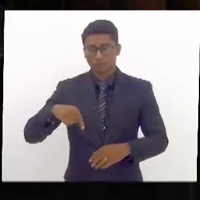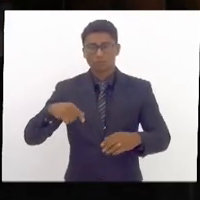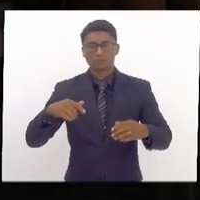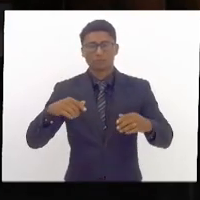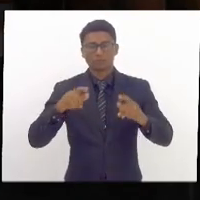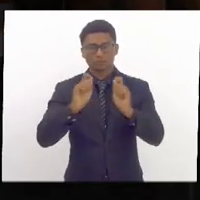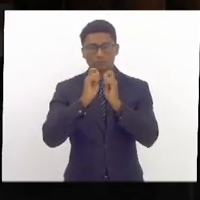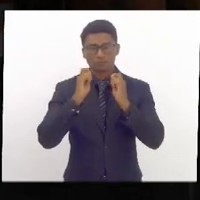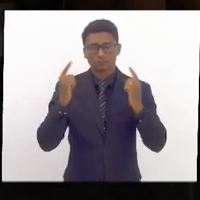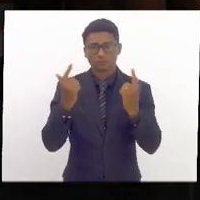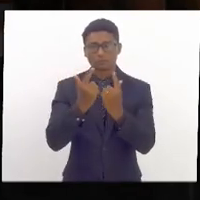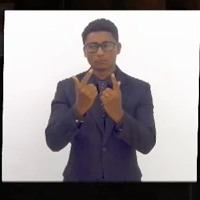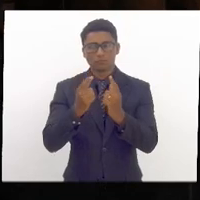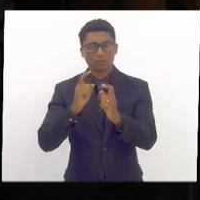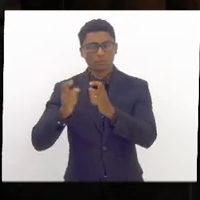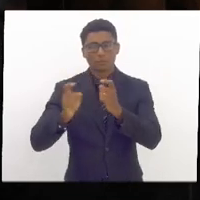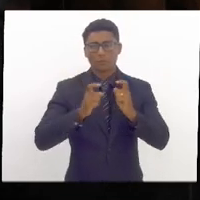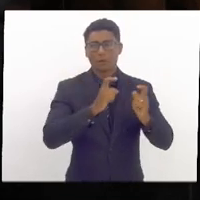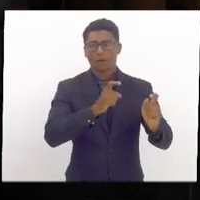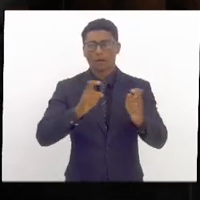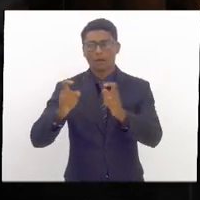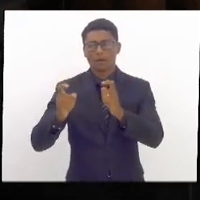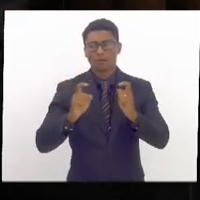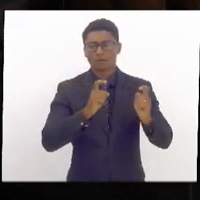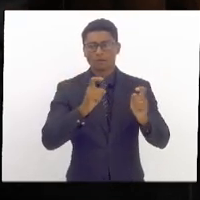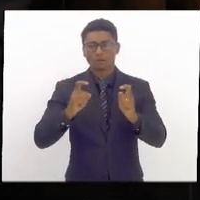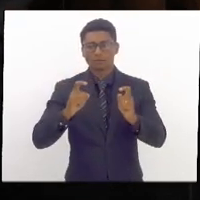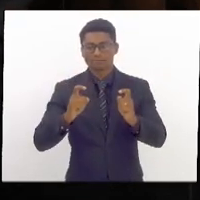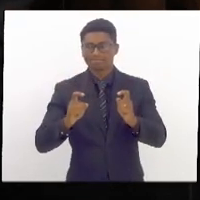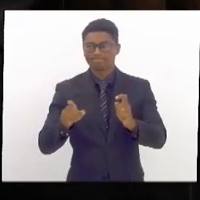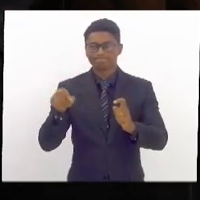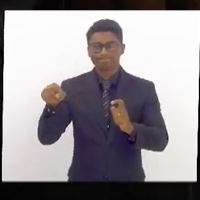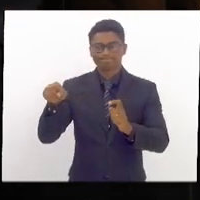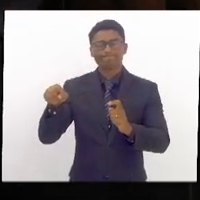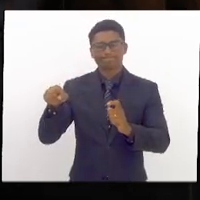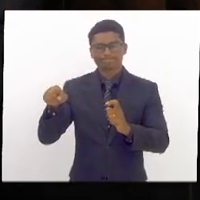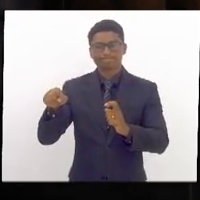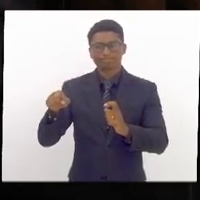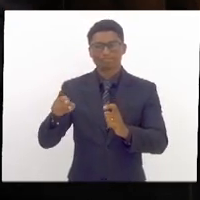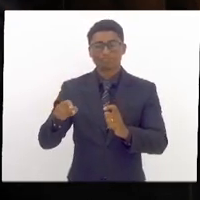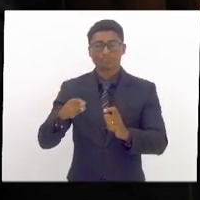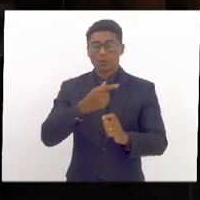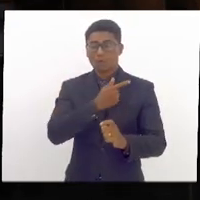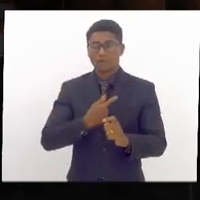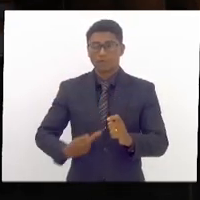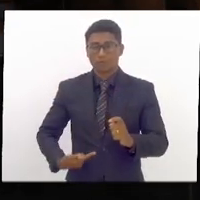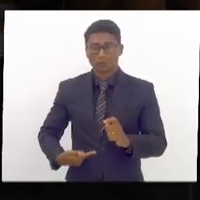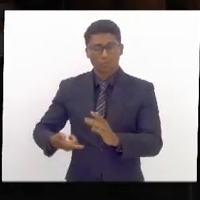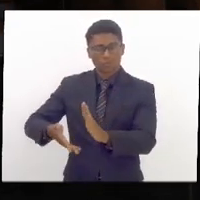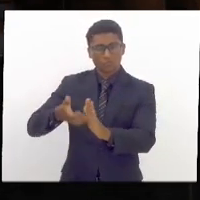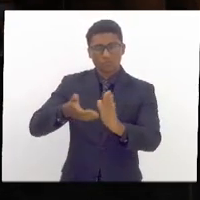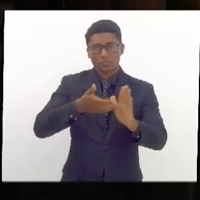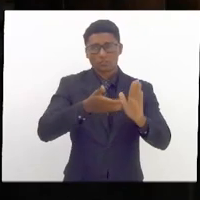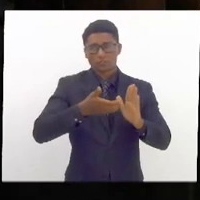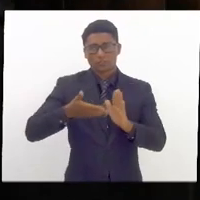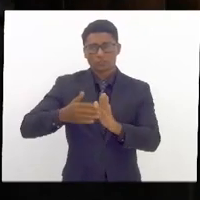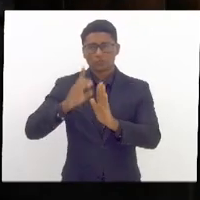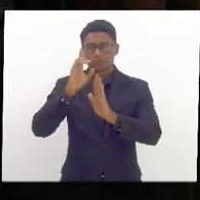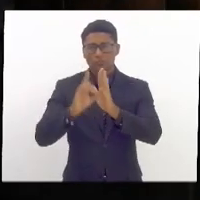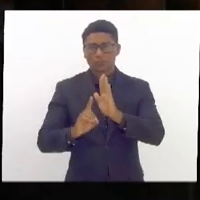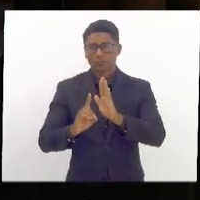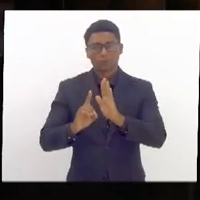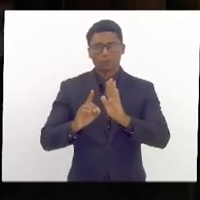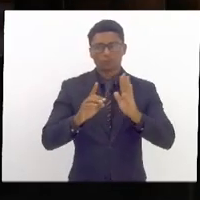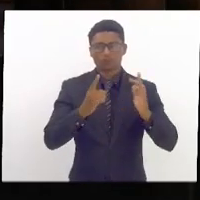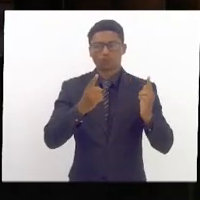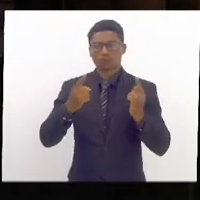conseguiram atenuar, aplacar esse retrocesso de direitos que o governador Cláudio Castro queria fazer na íntegra, inclusive, em alguns casos,